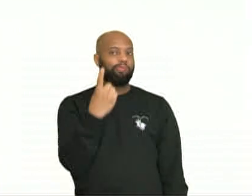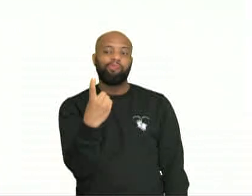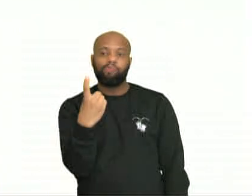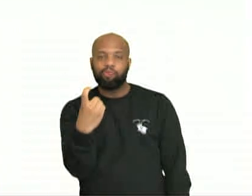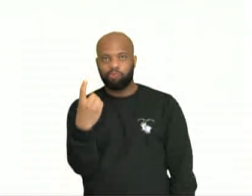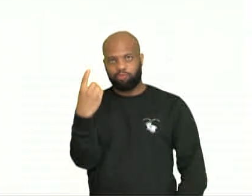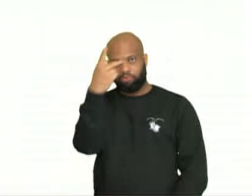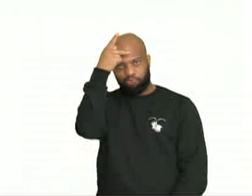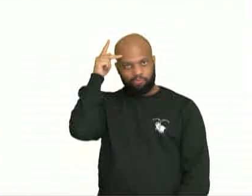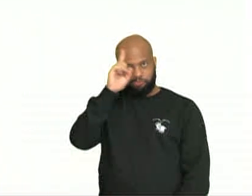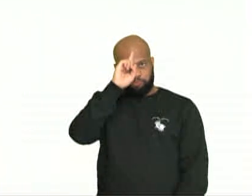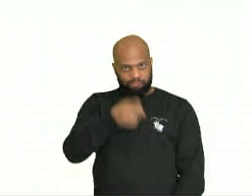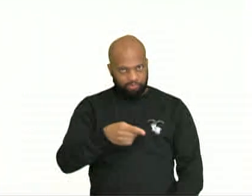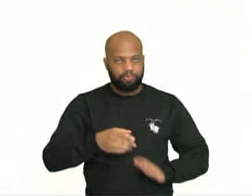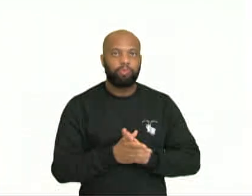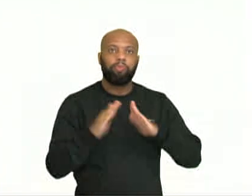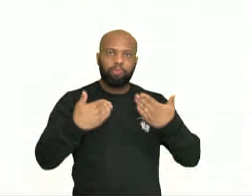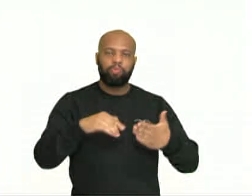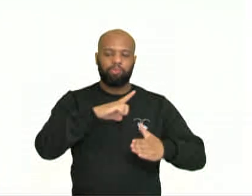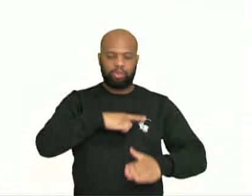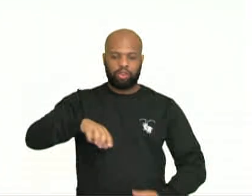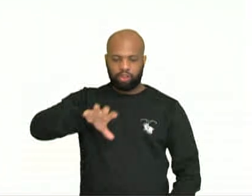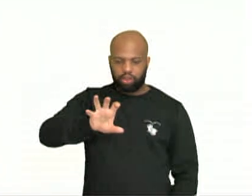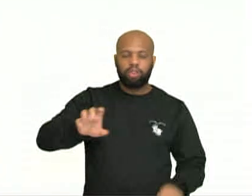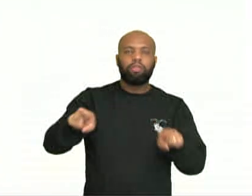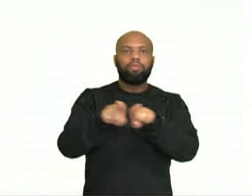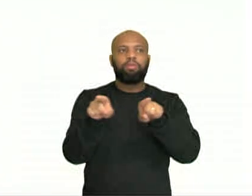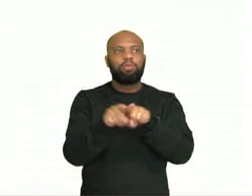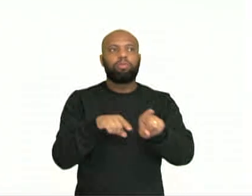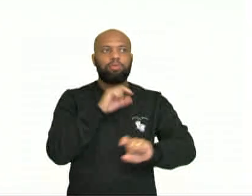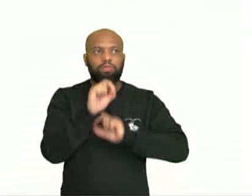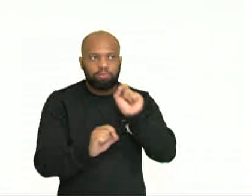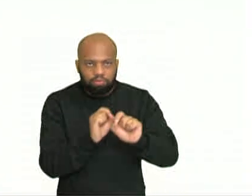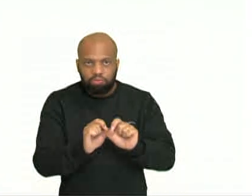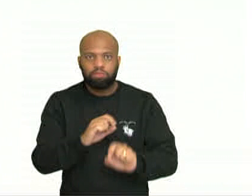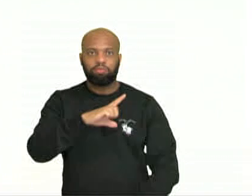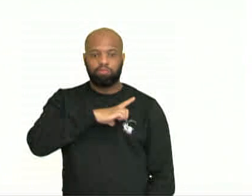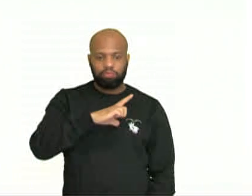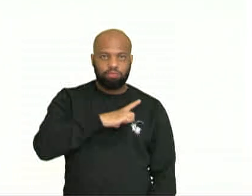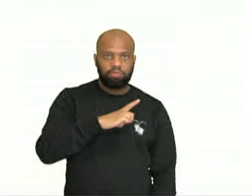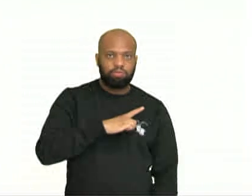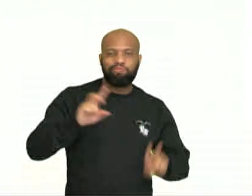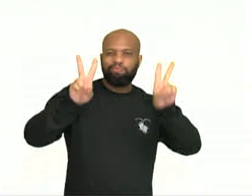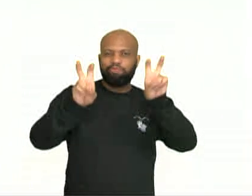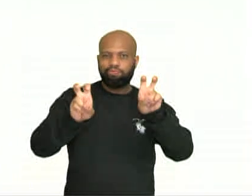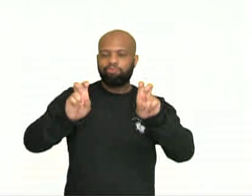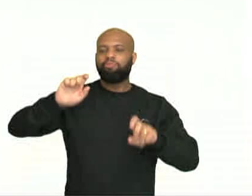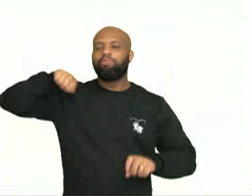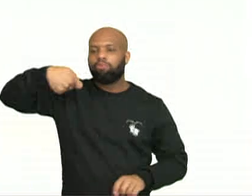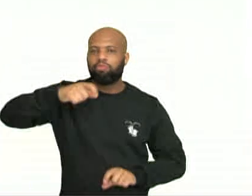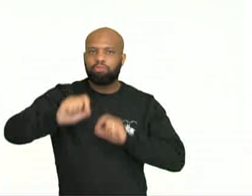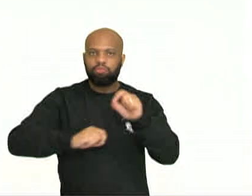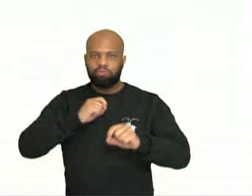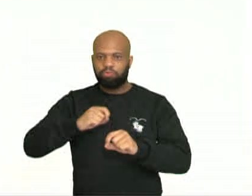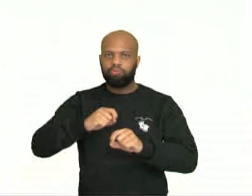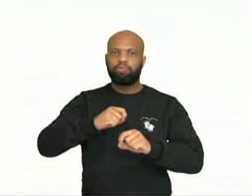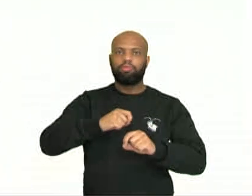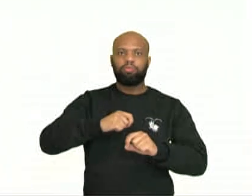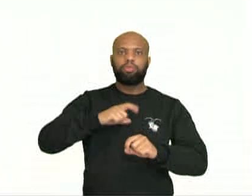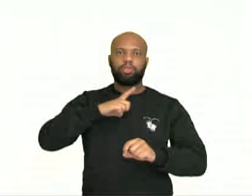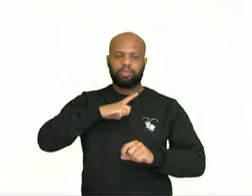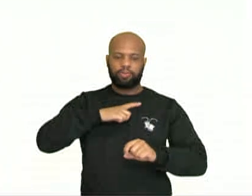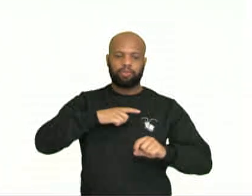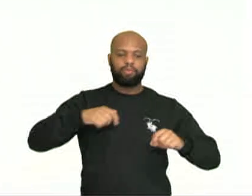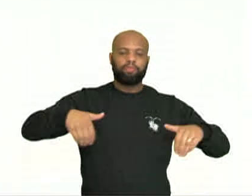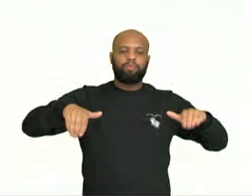uma estrutura única, você também tem, obviamente, uma conotação de sucessão, que era o que acontecia nas